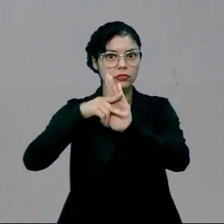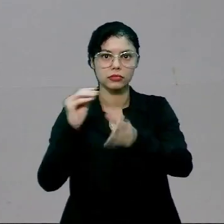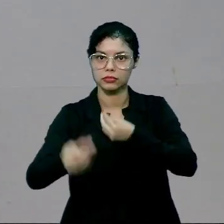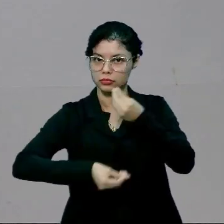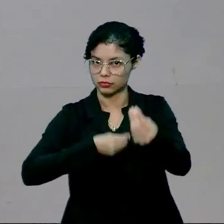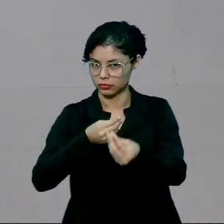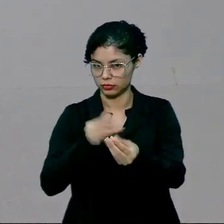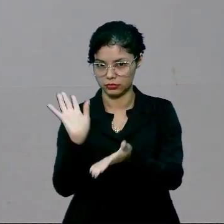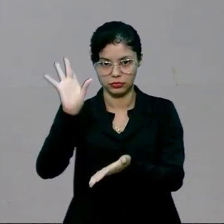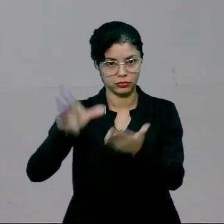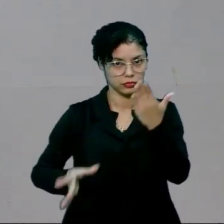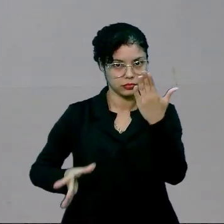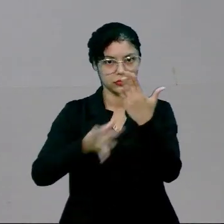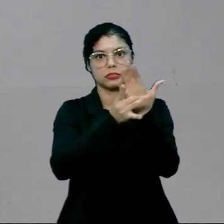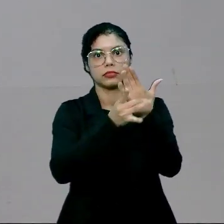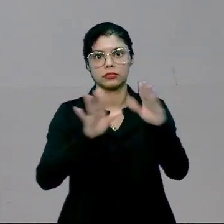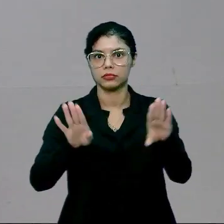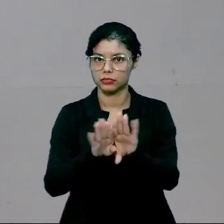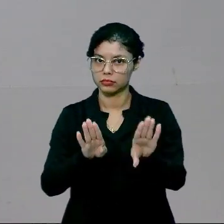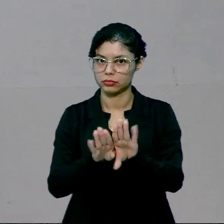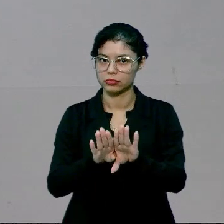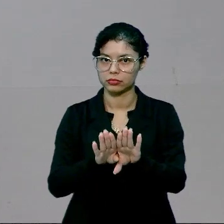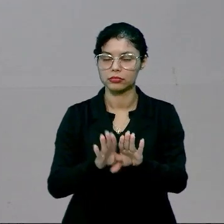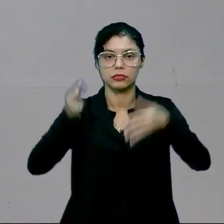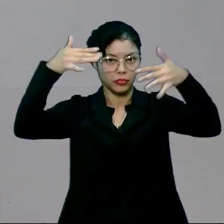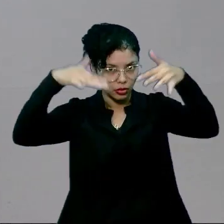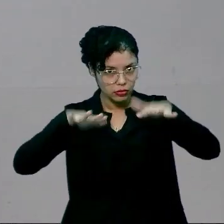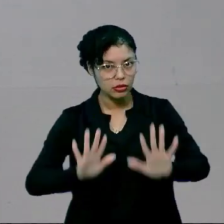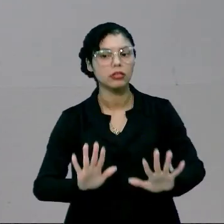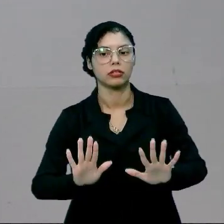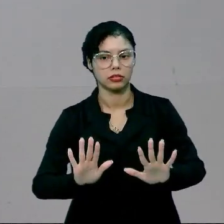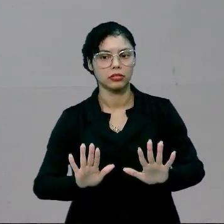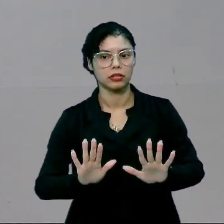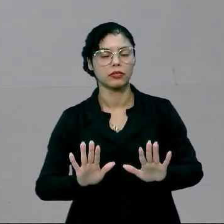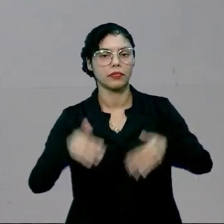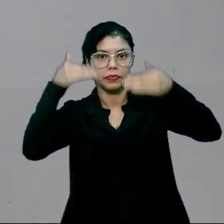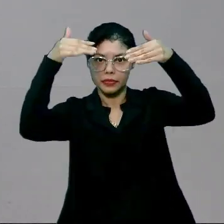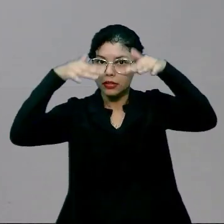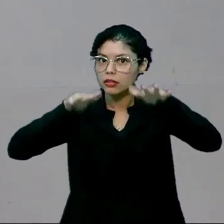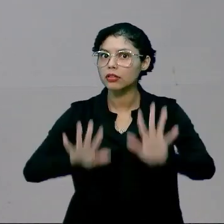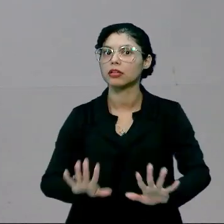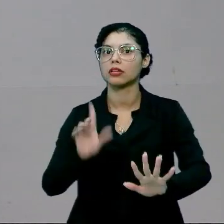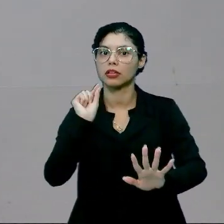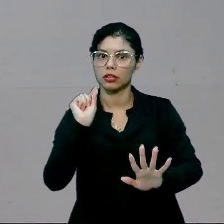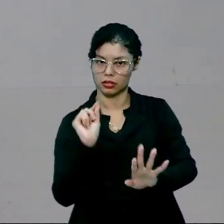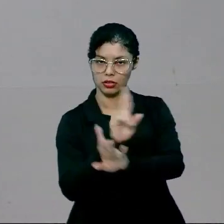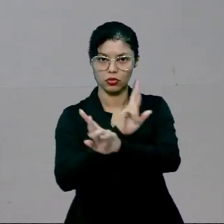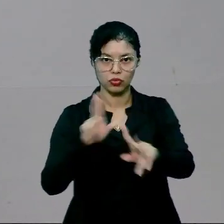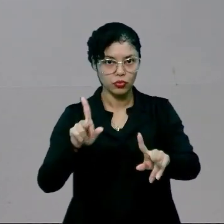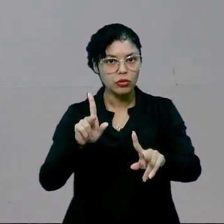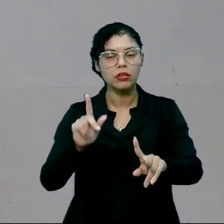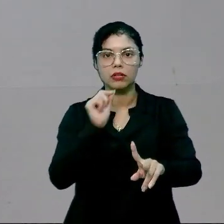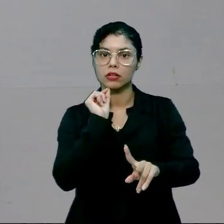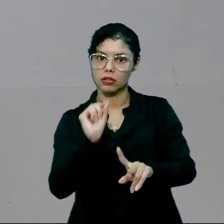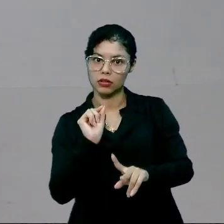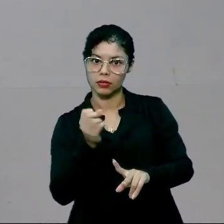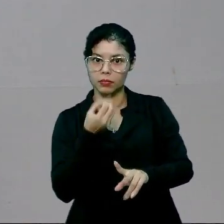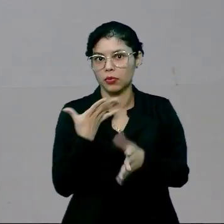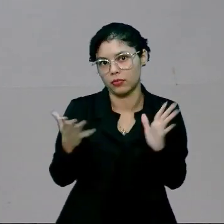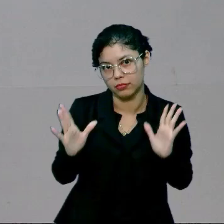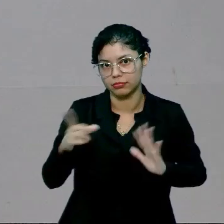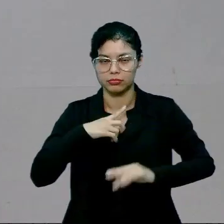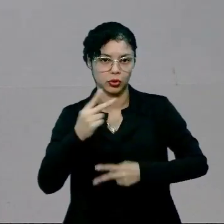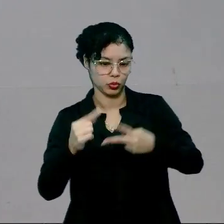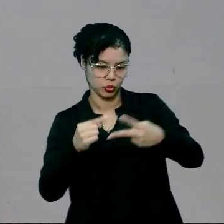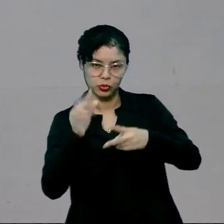tanto realistas quanto naturalistas, tá bom? Então, a naturalista, no que difere aí, bom, se eu